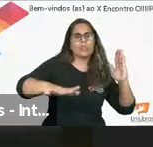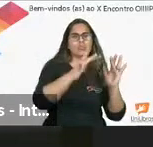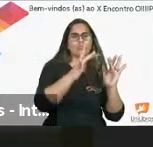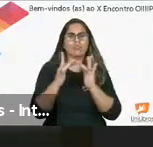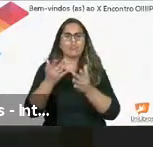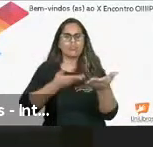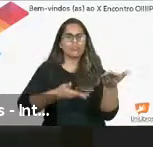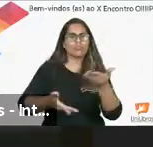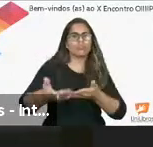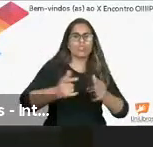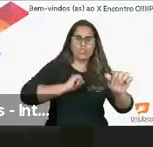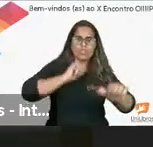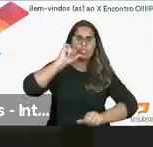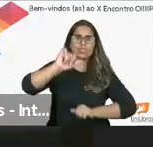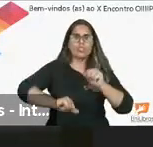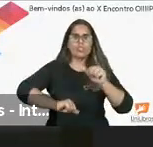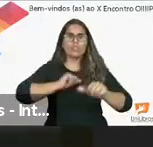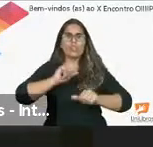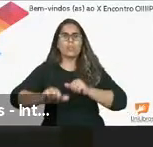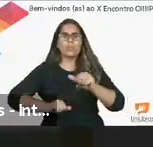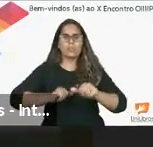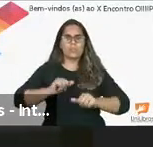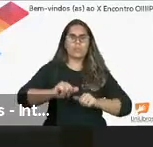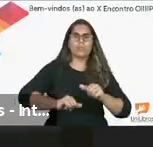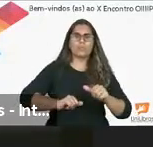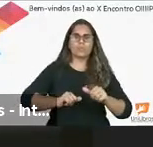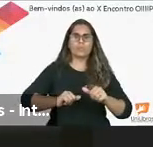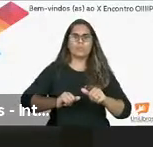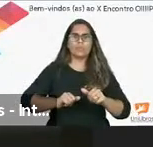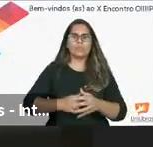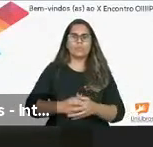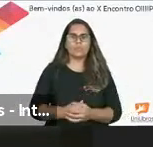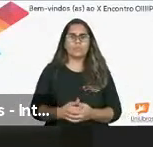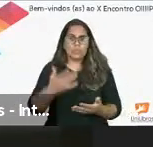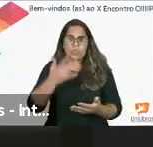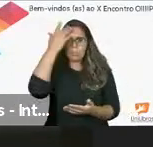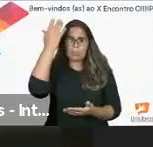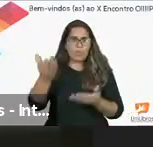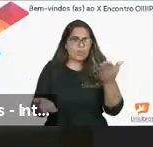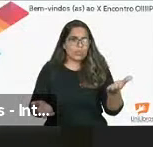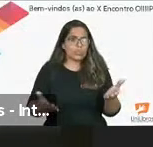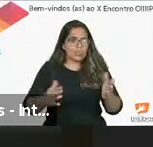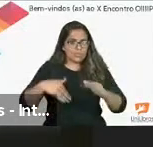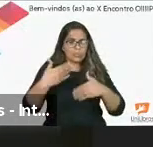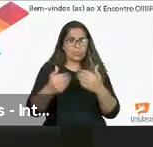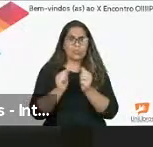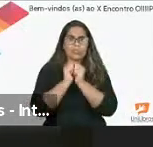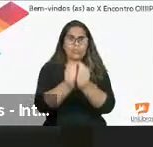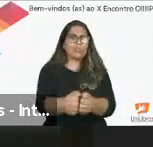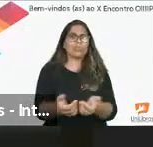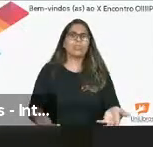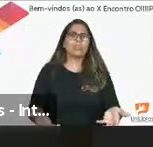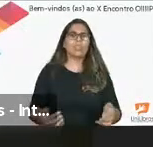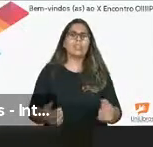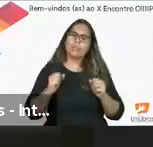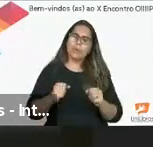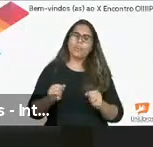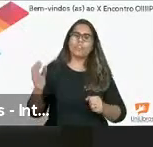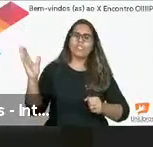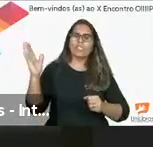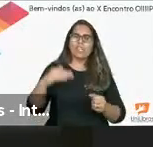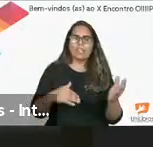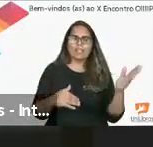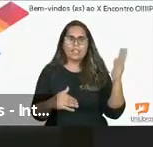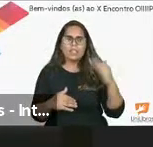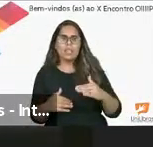de transformação congruente com as pessoas que estão nesse processo. E, portanto, a gente pode trazer aqui